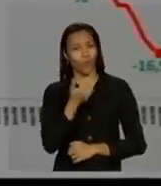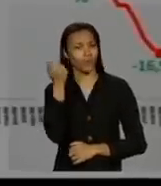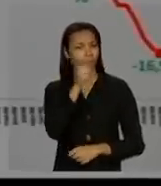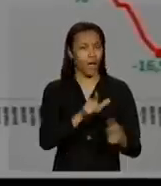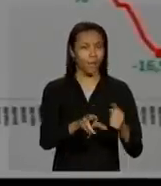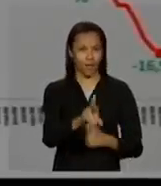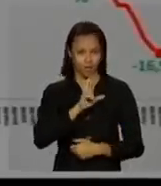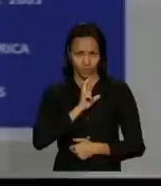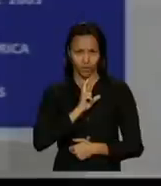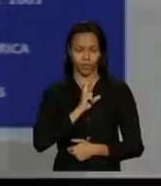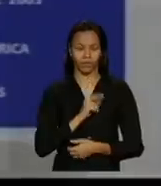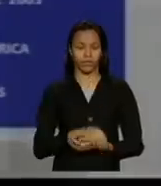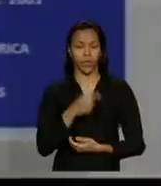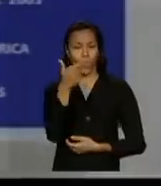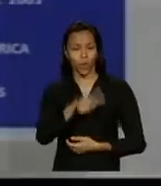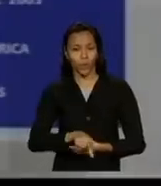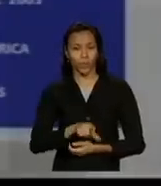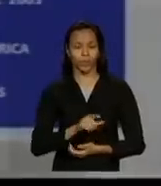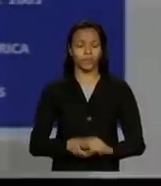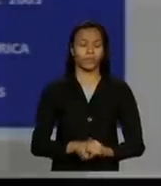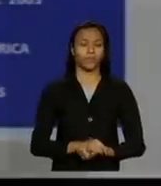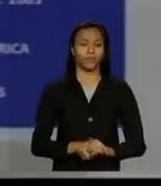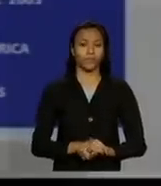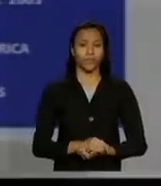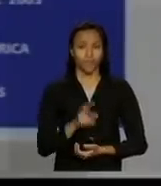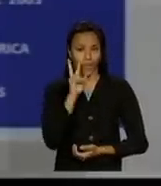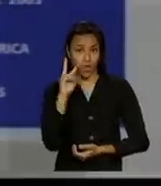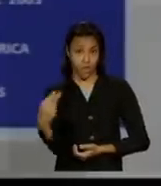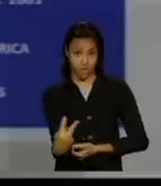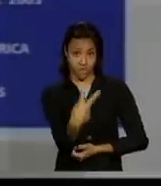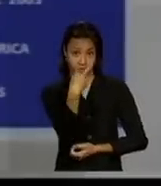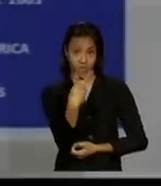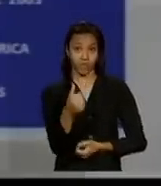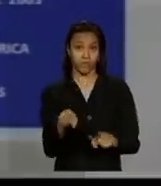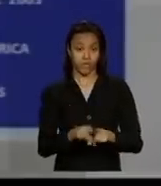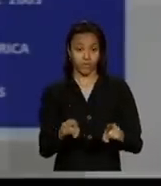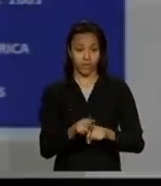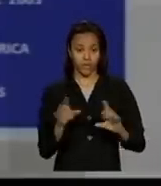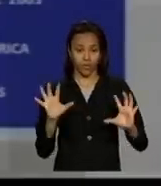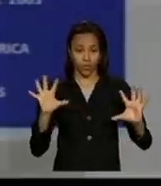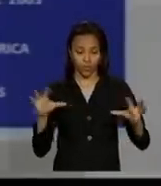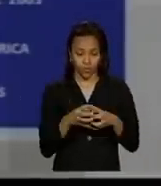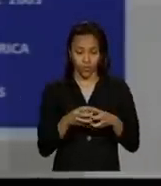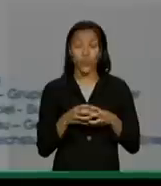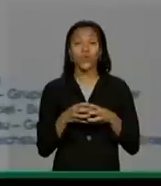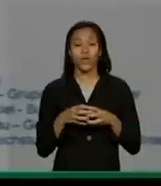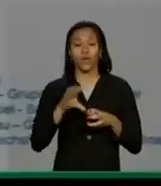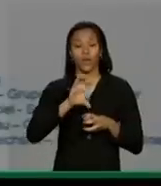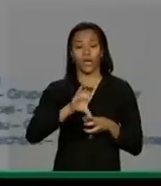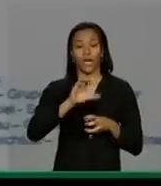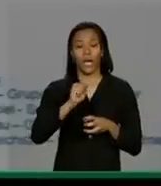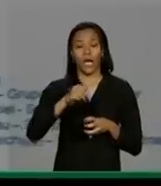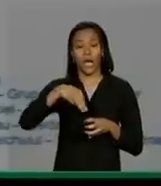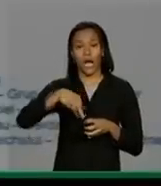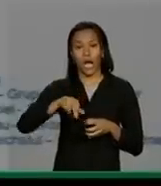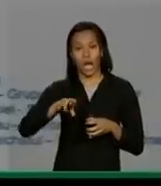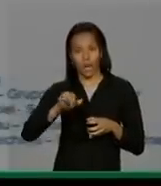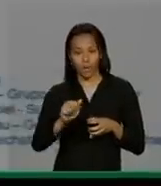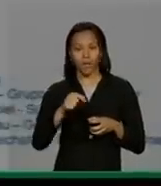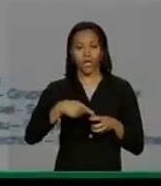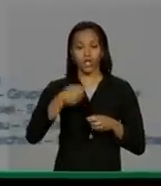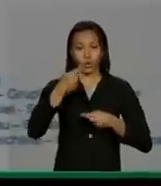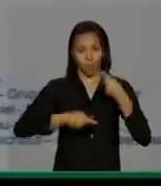agora passar eh a um pouco para a câmara né em que tá nós temos